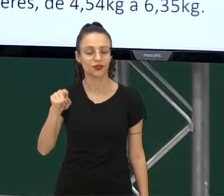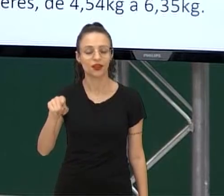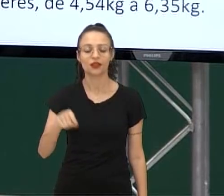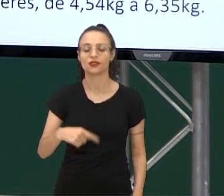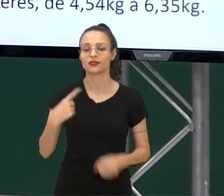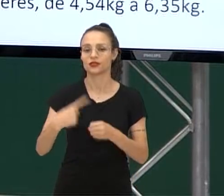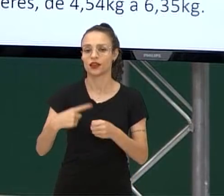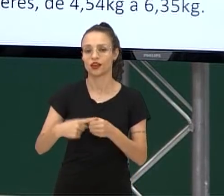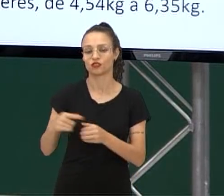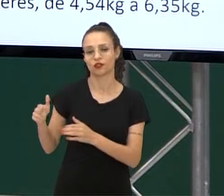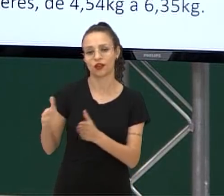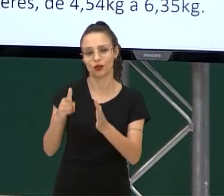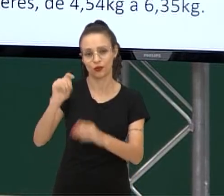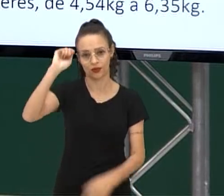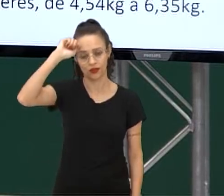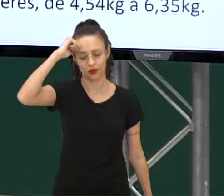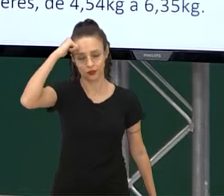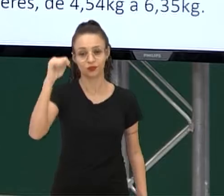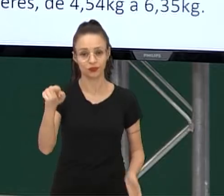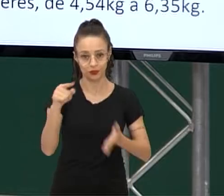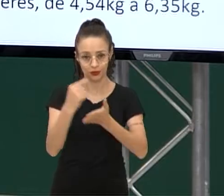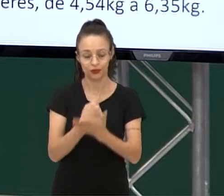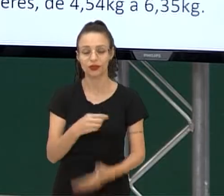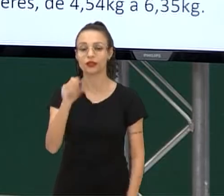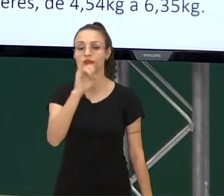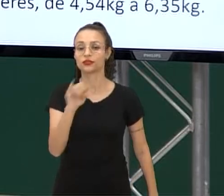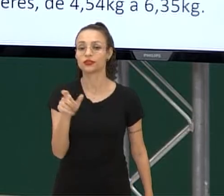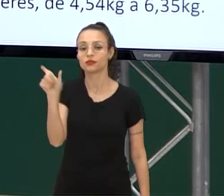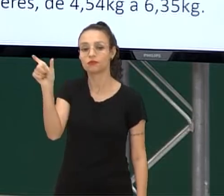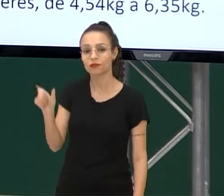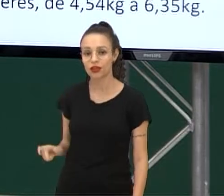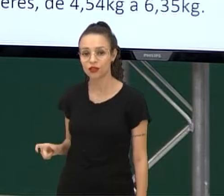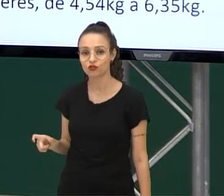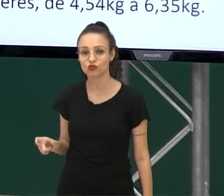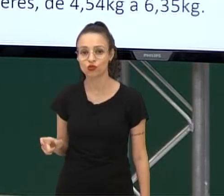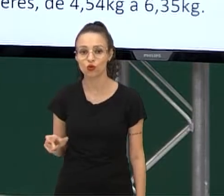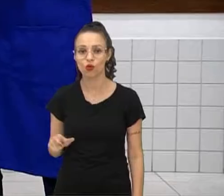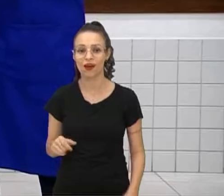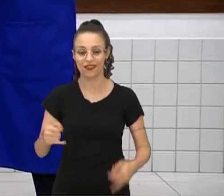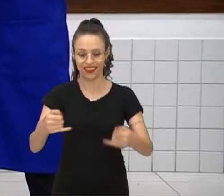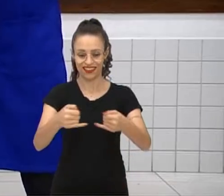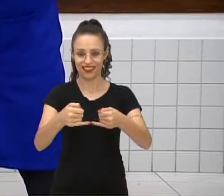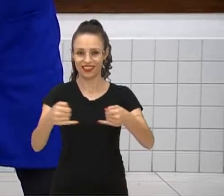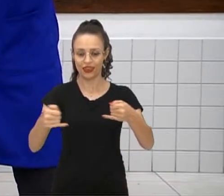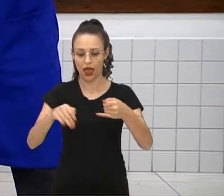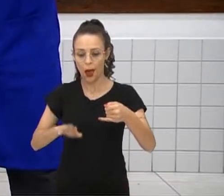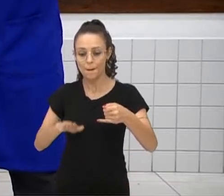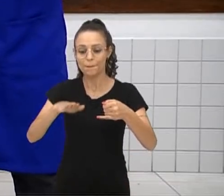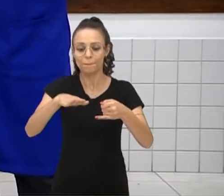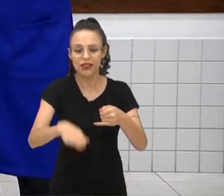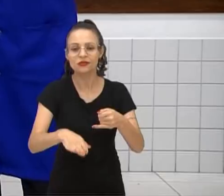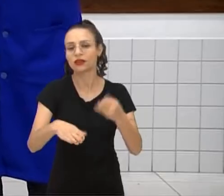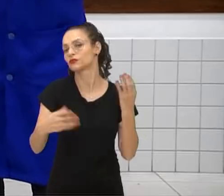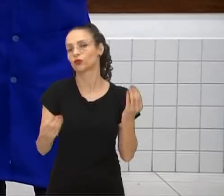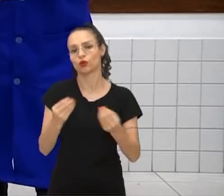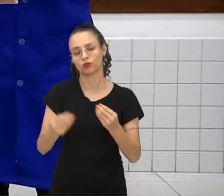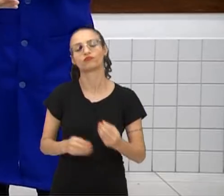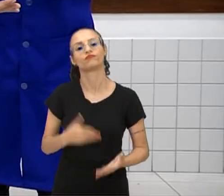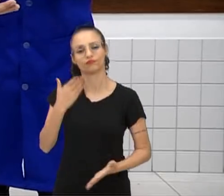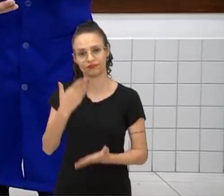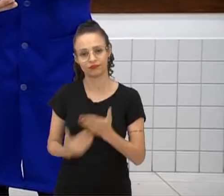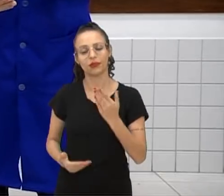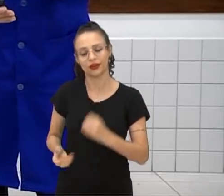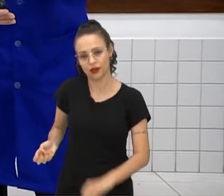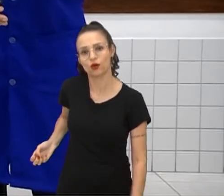Negro. Pergunta: o que acontece se um competidor cruzar a linha de falta, professor? O competidor daí perdeu